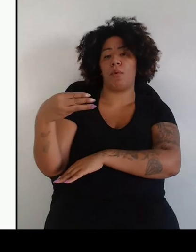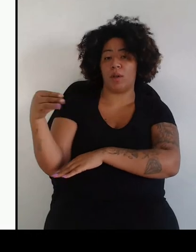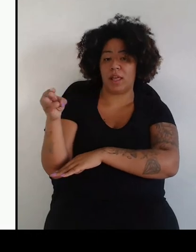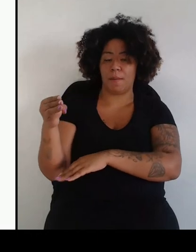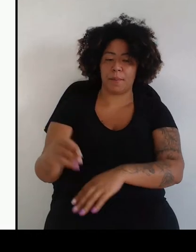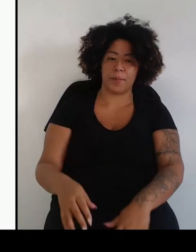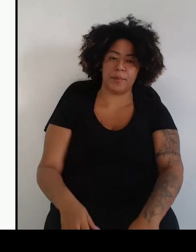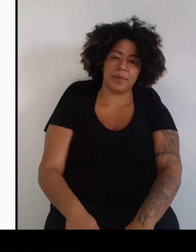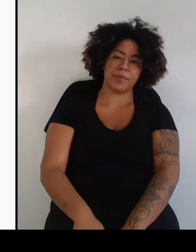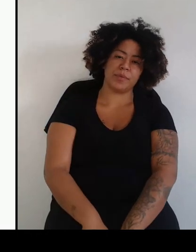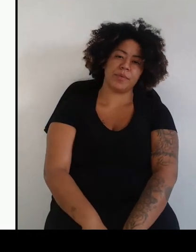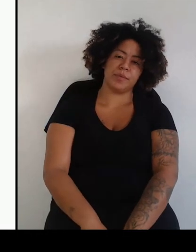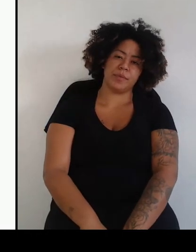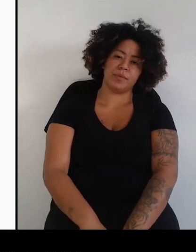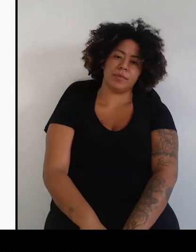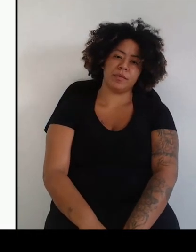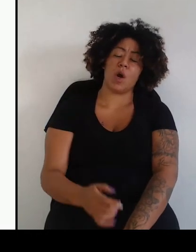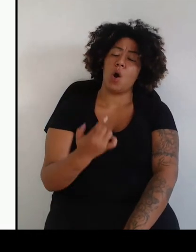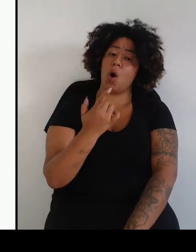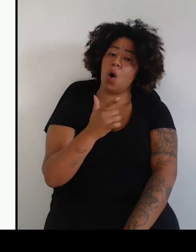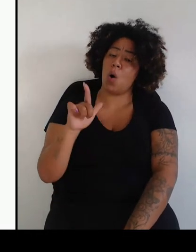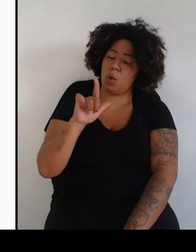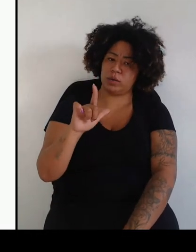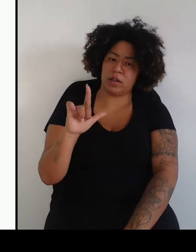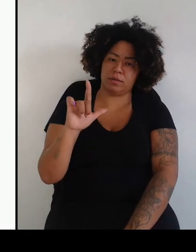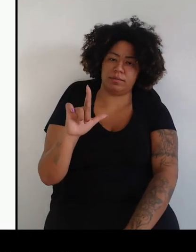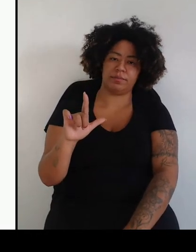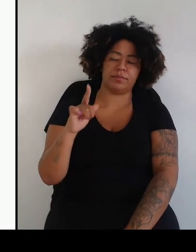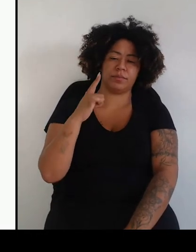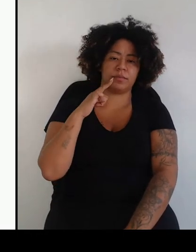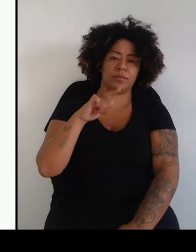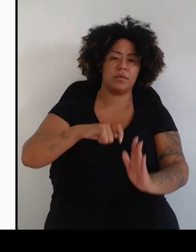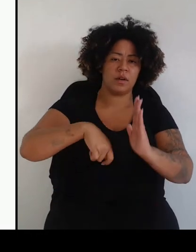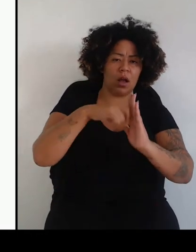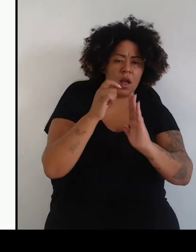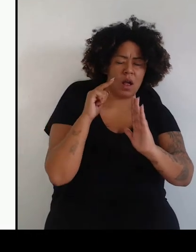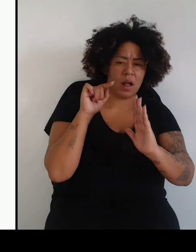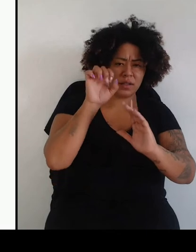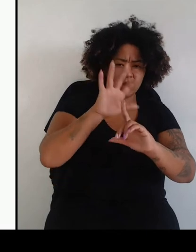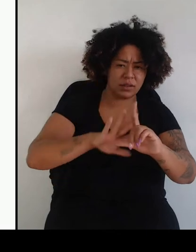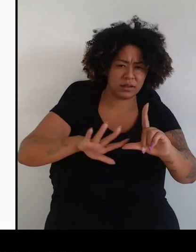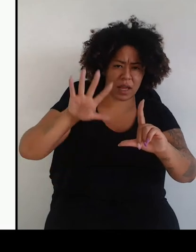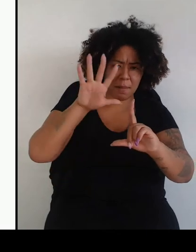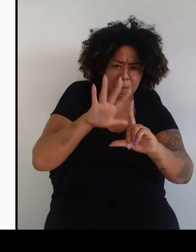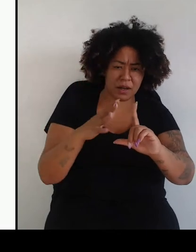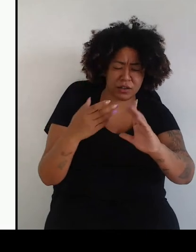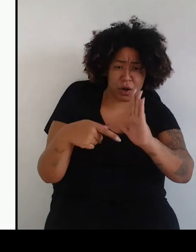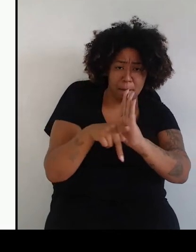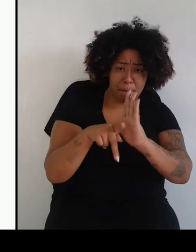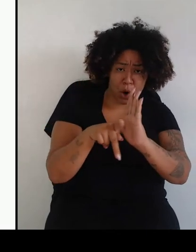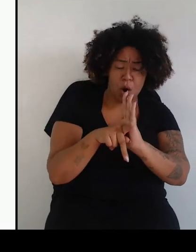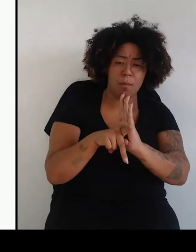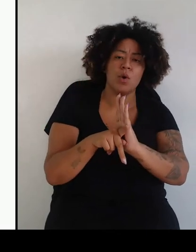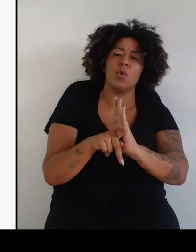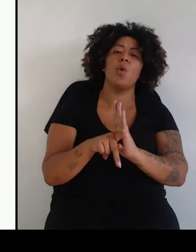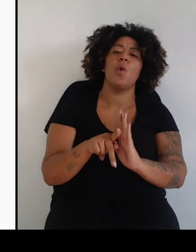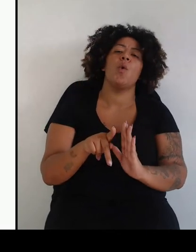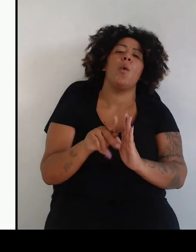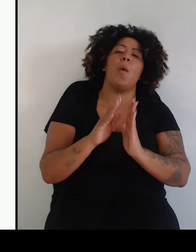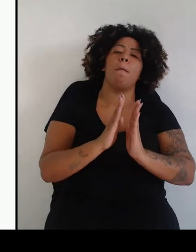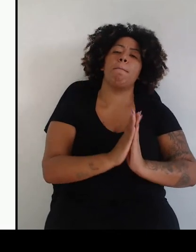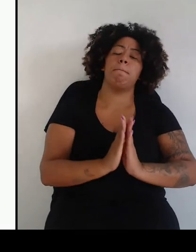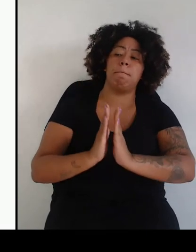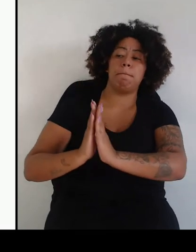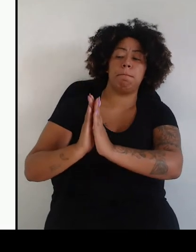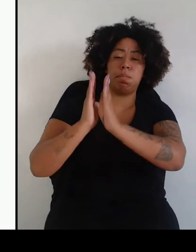outra exceção são essas imagens do Papa também da década de 1950 e que podem